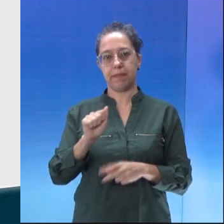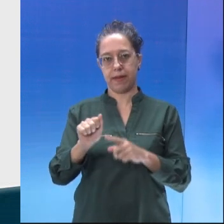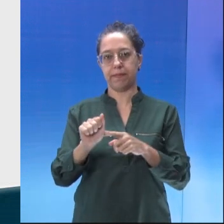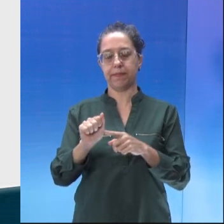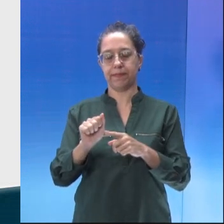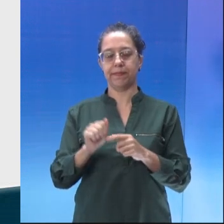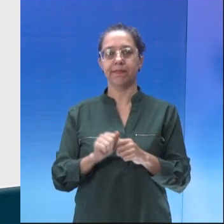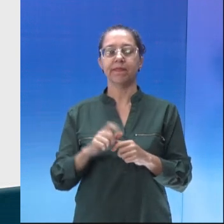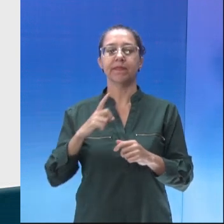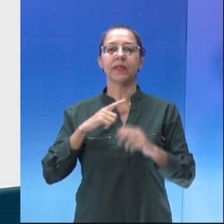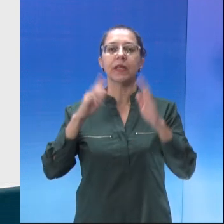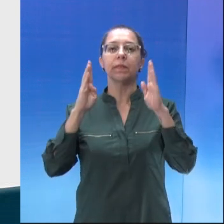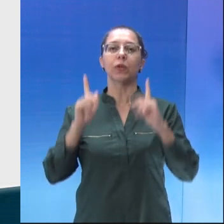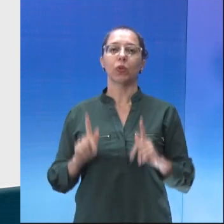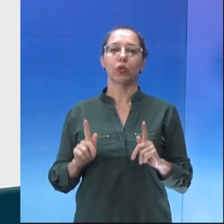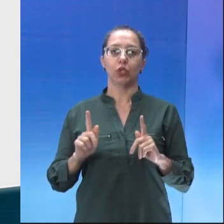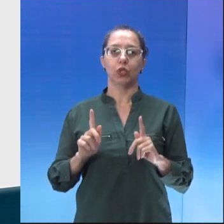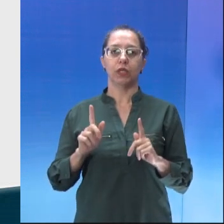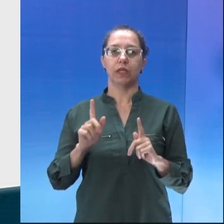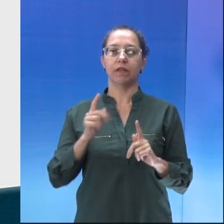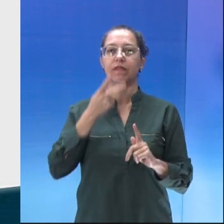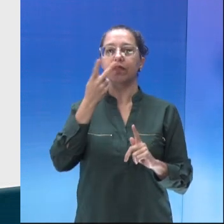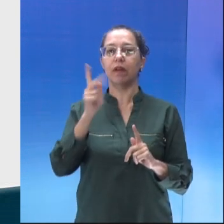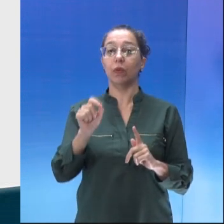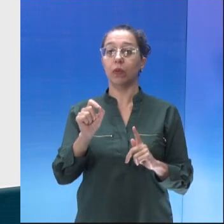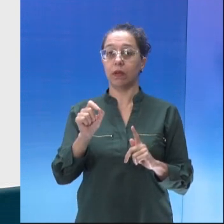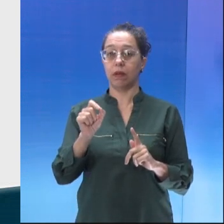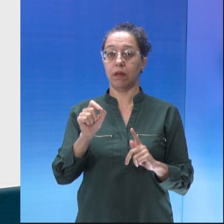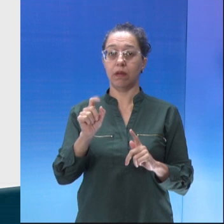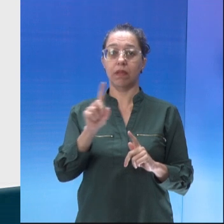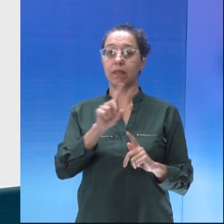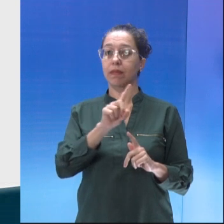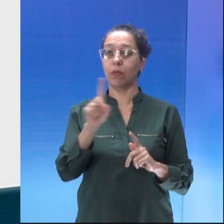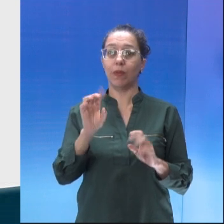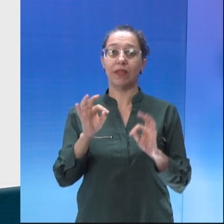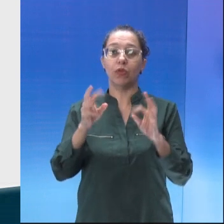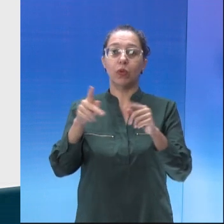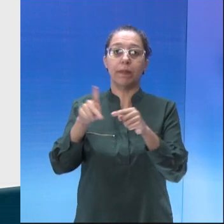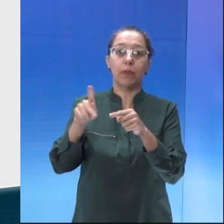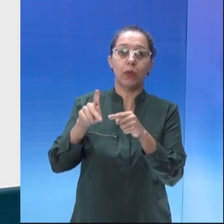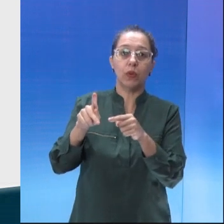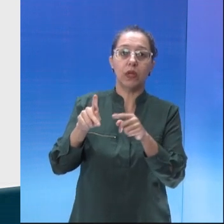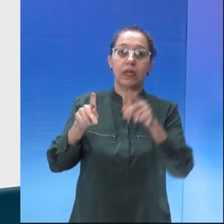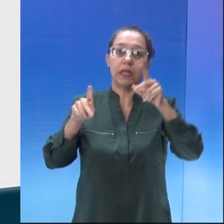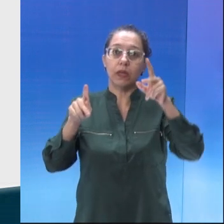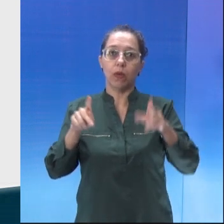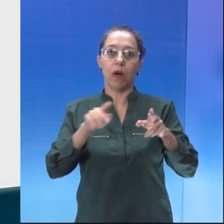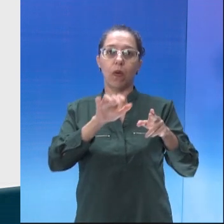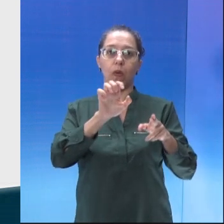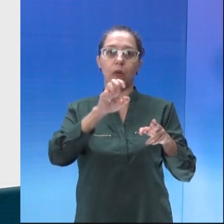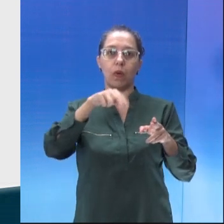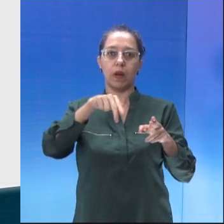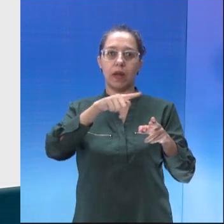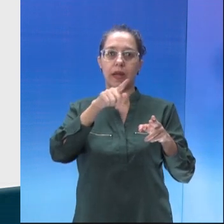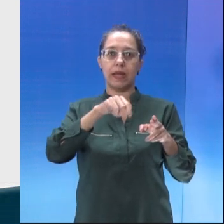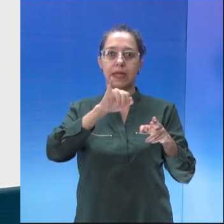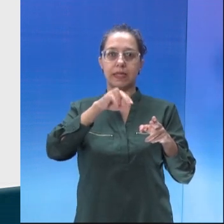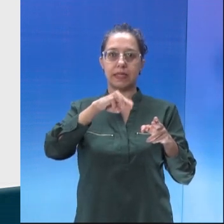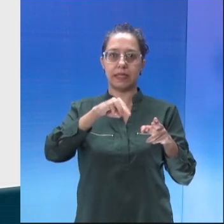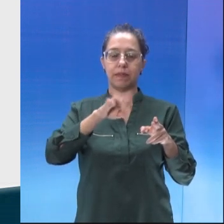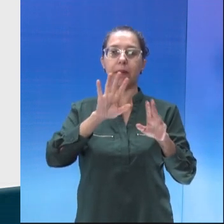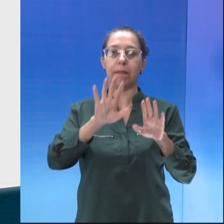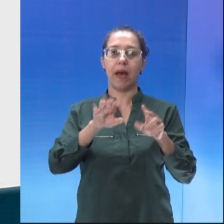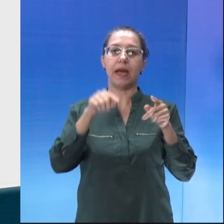quase um ditado que diz o seguinte: nem toda proteína é uma enzima, mas